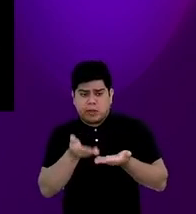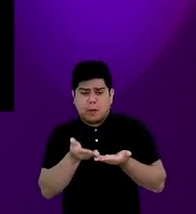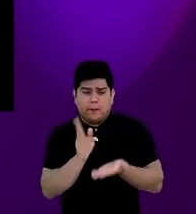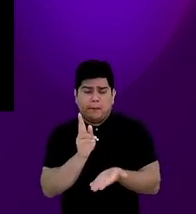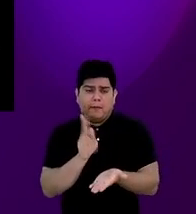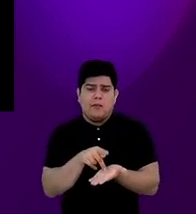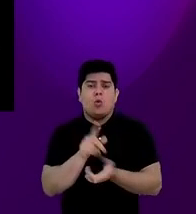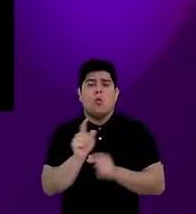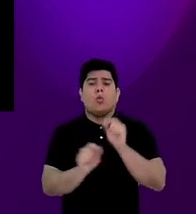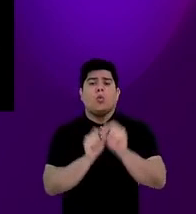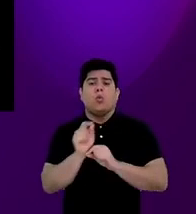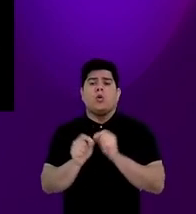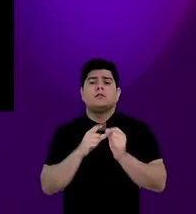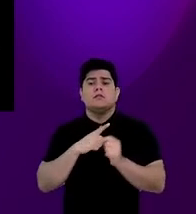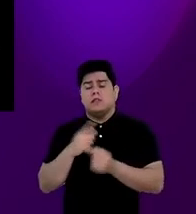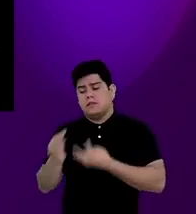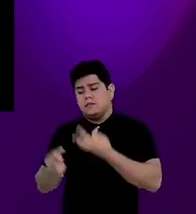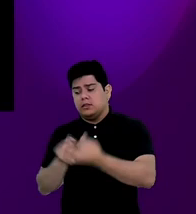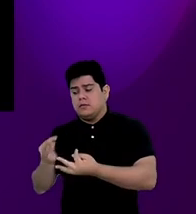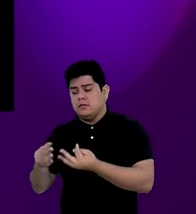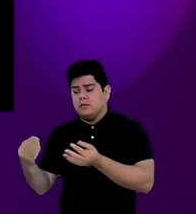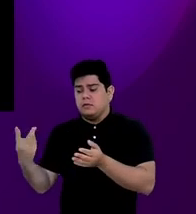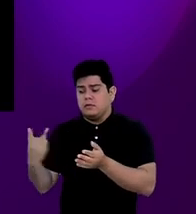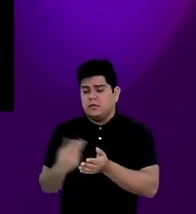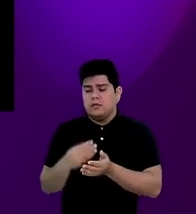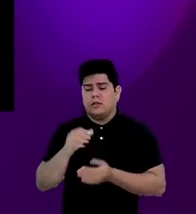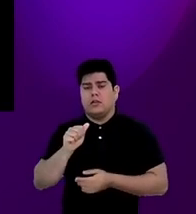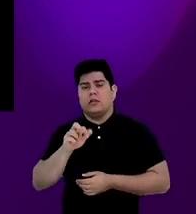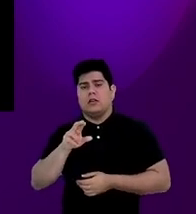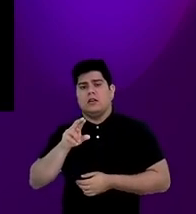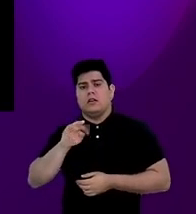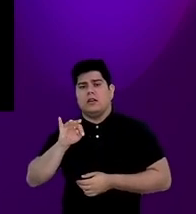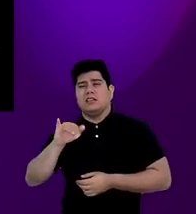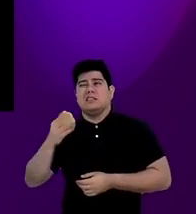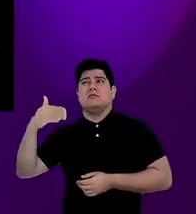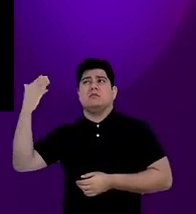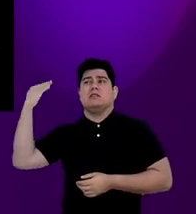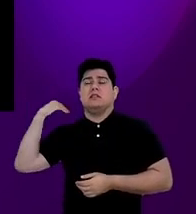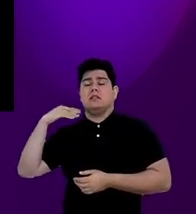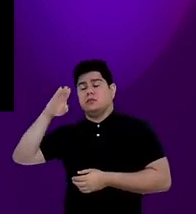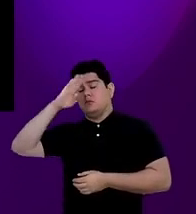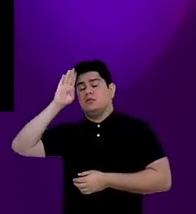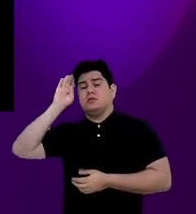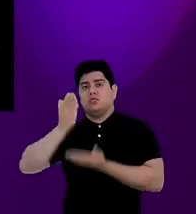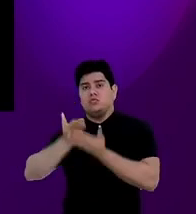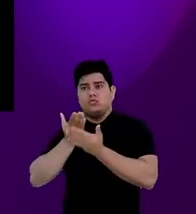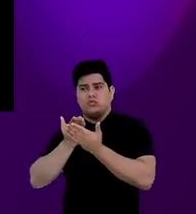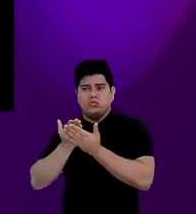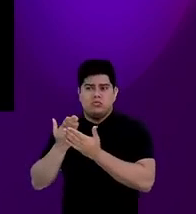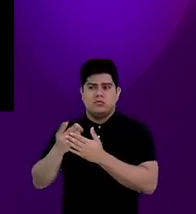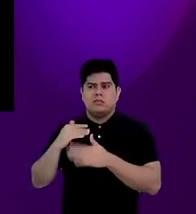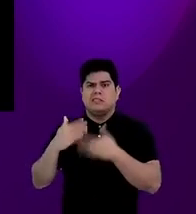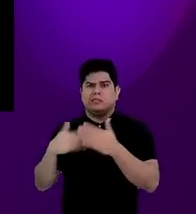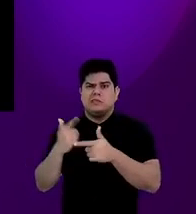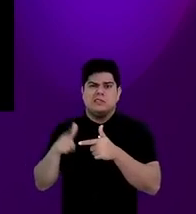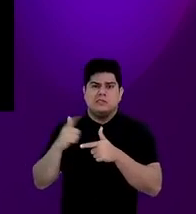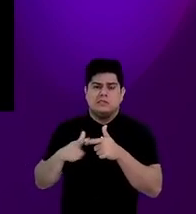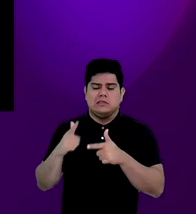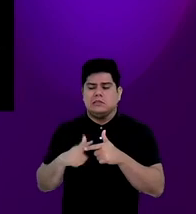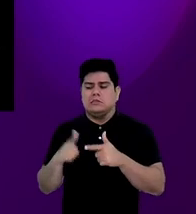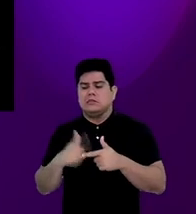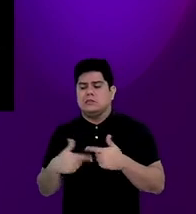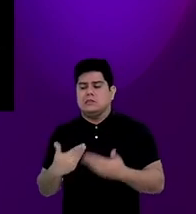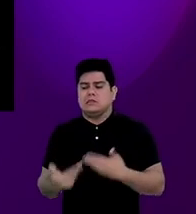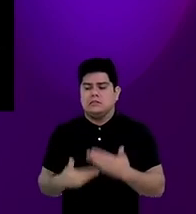verdade, recebeu um tratamento com CAR-T, um CAR-T acadêmico ainda naquela época, né, depois de uma série de complicações, né,